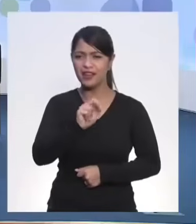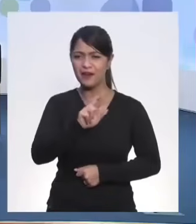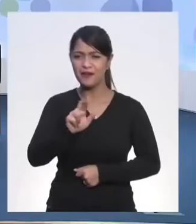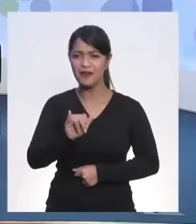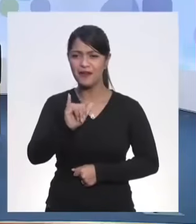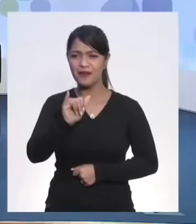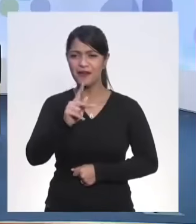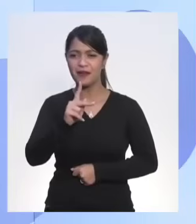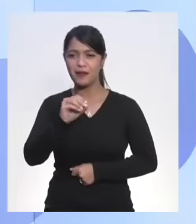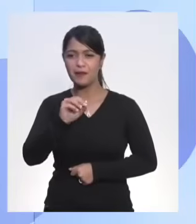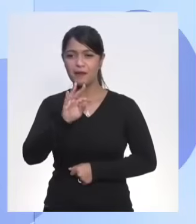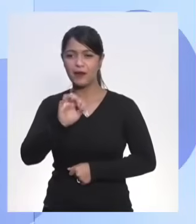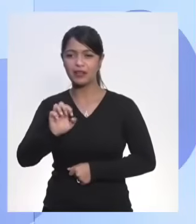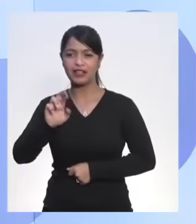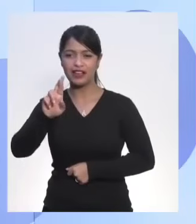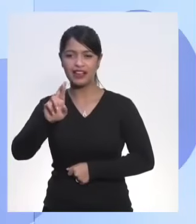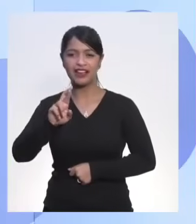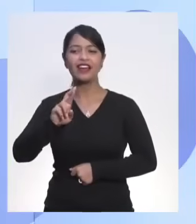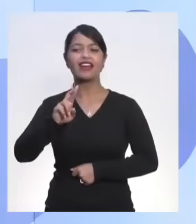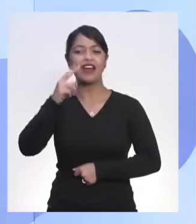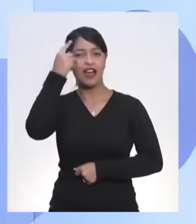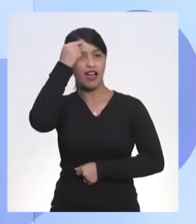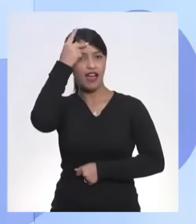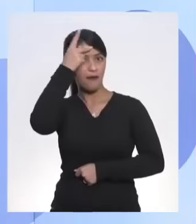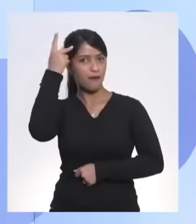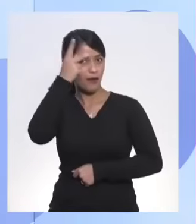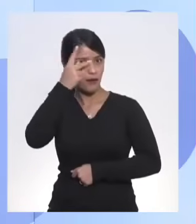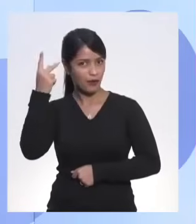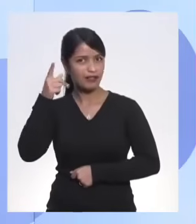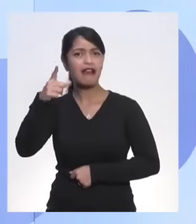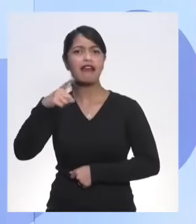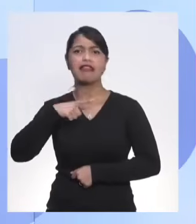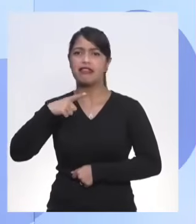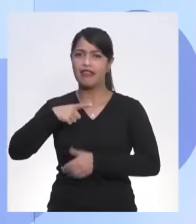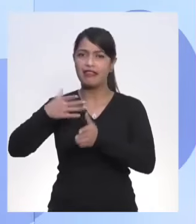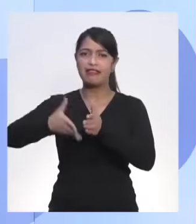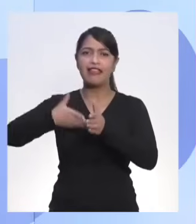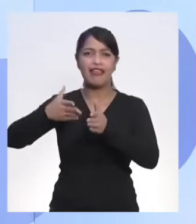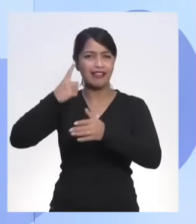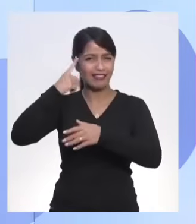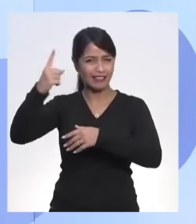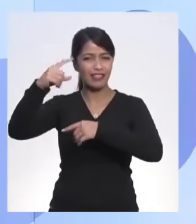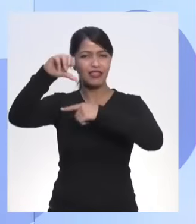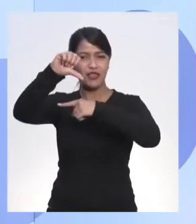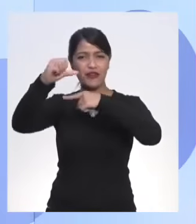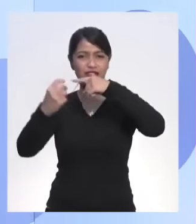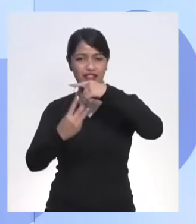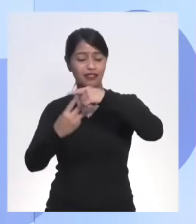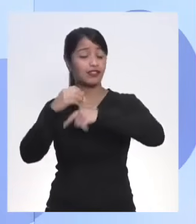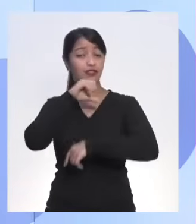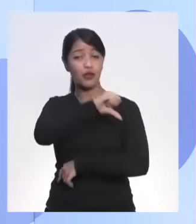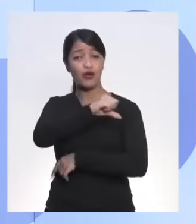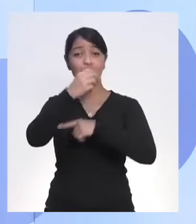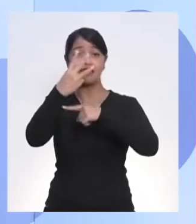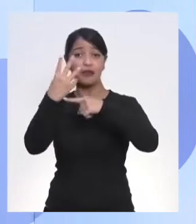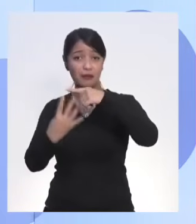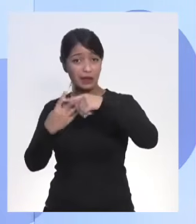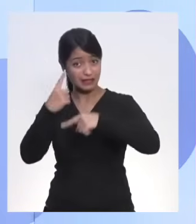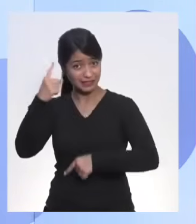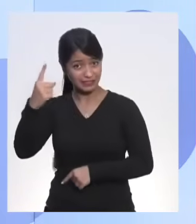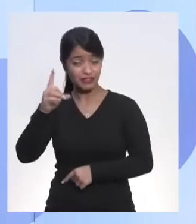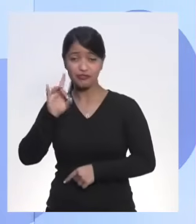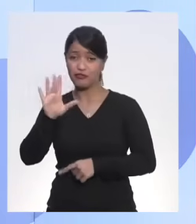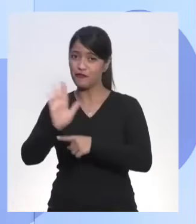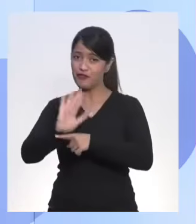né? Exatamente. Mas fora isso, assim, pelo menos no Brasil, eu não conheço. E o pouco que eu